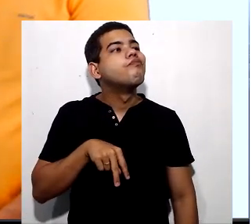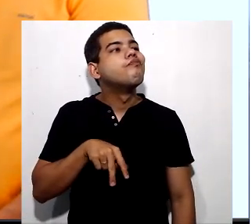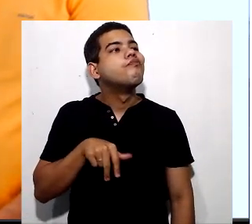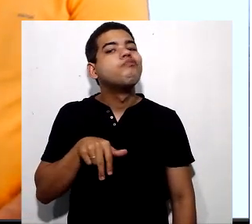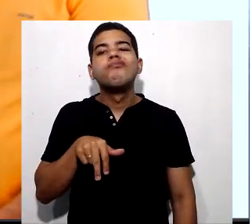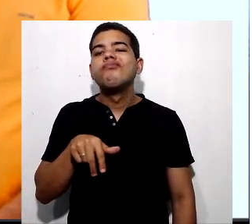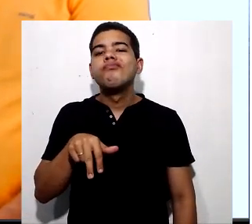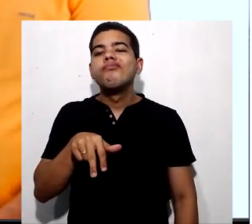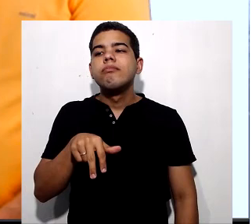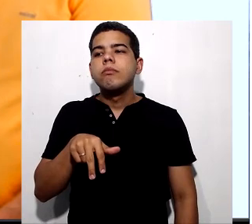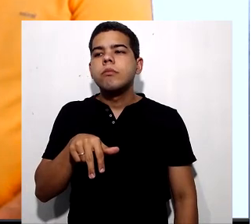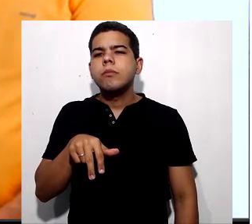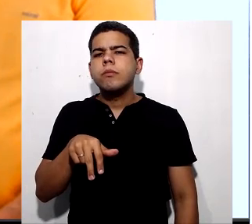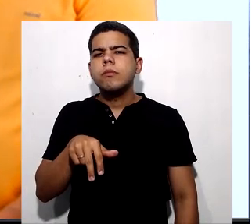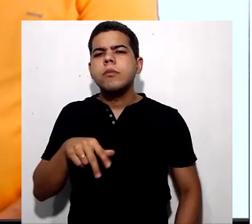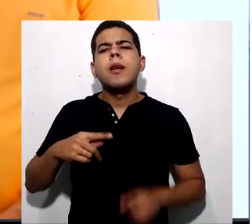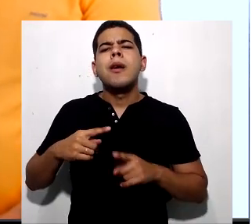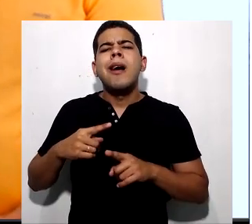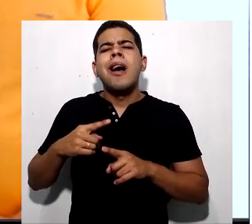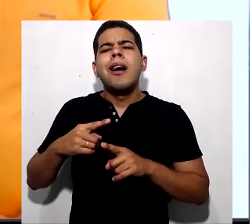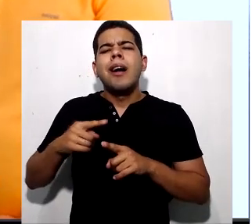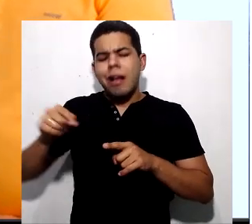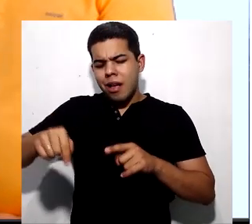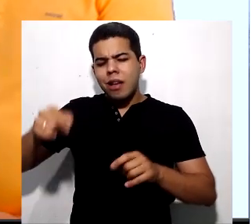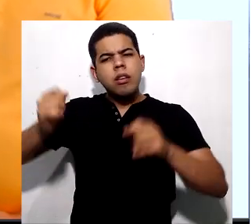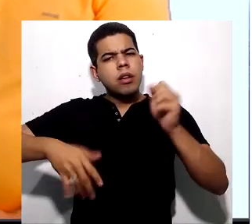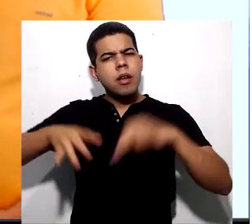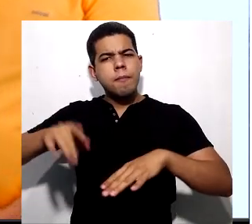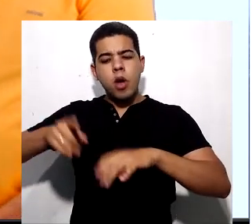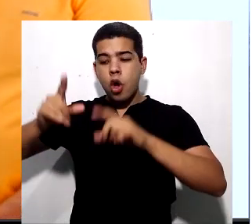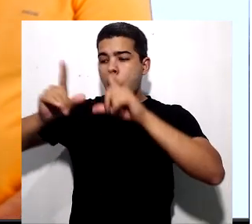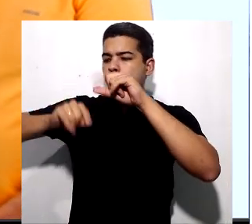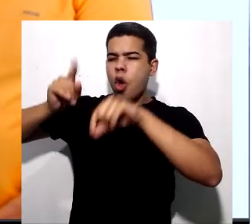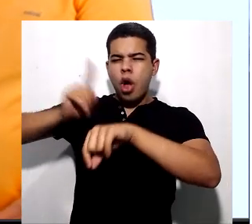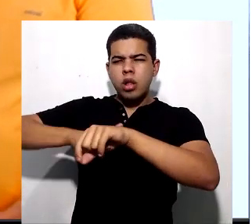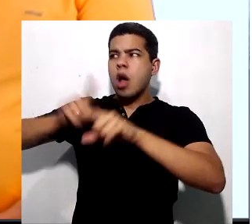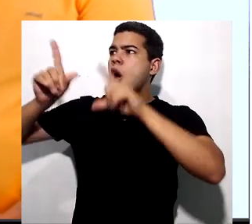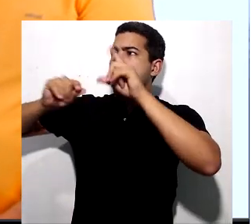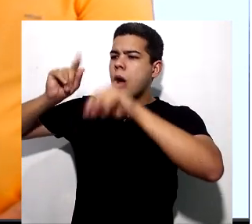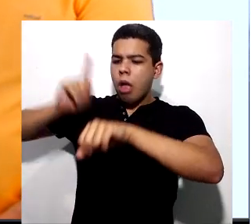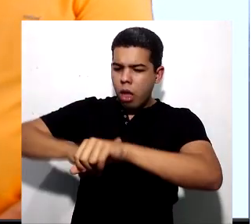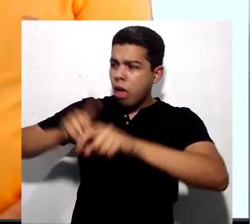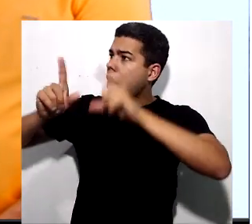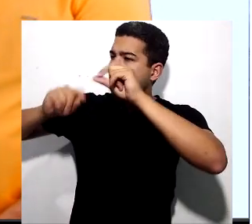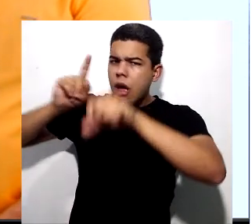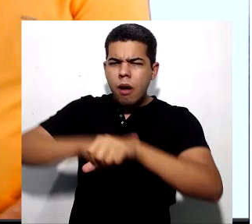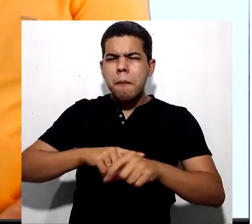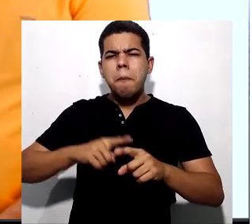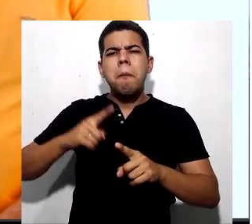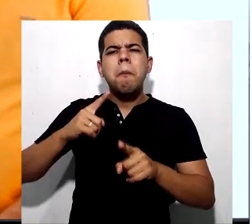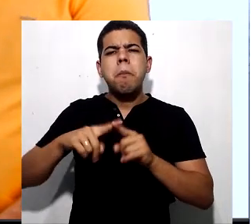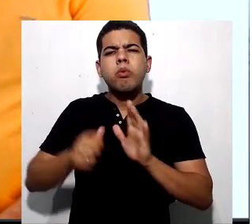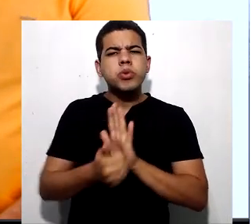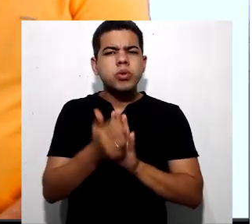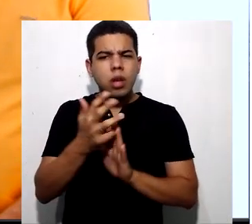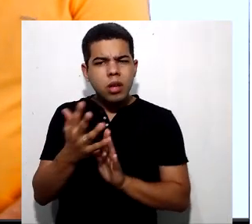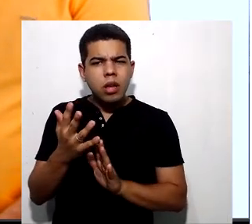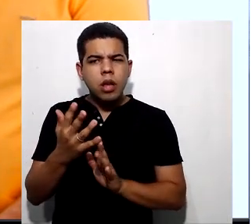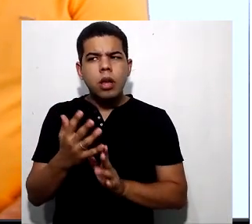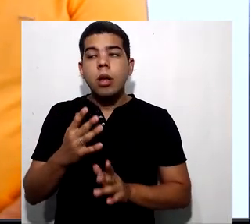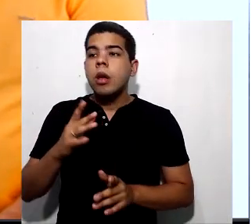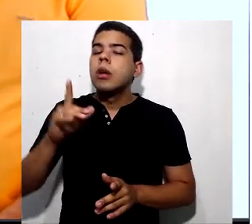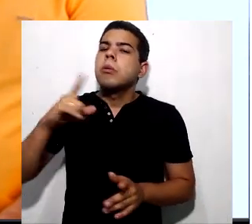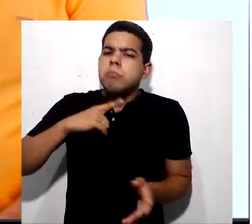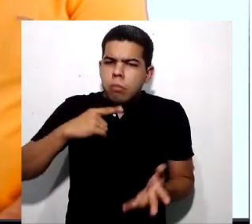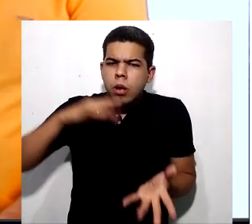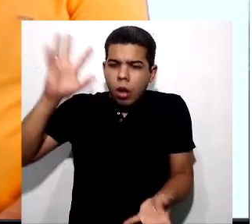tanto a questão da Hora da Estrela? A Hora da Estrela, esse livro, que é instigante, esse livro é instigante porque ele